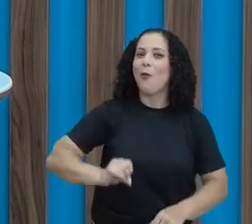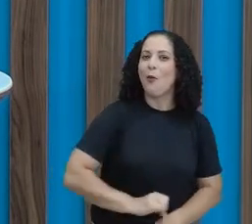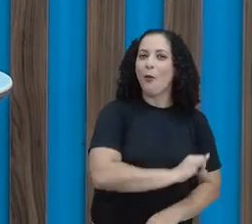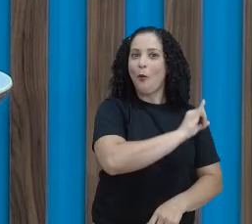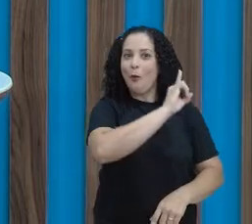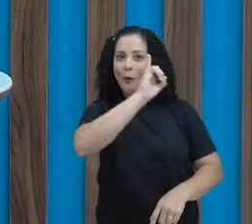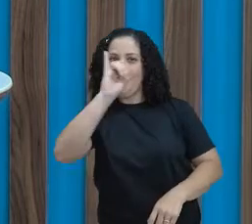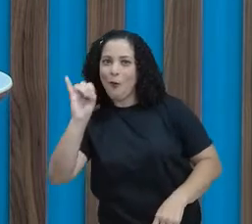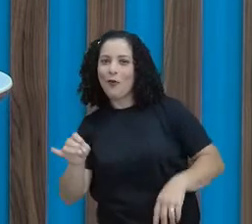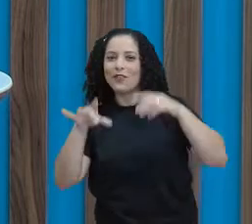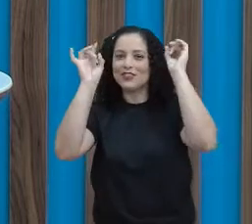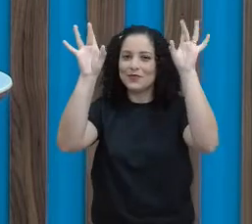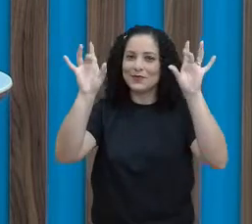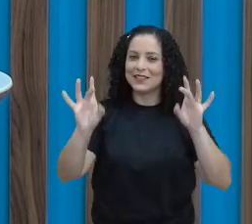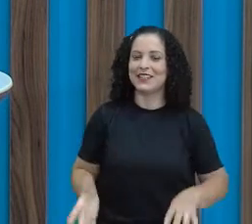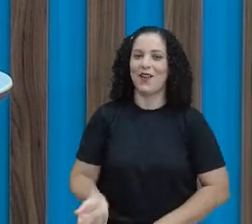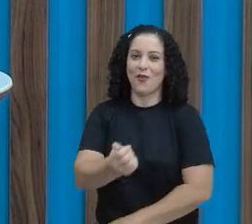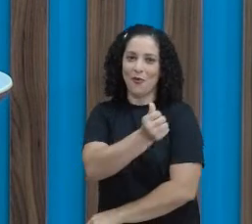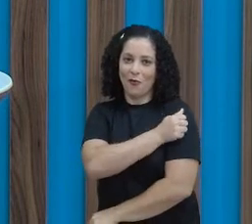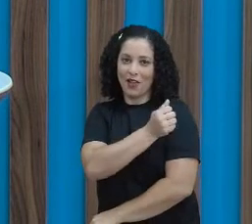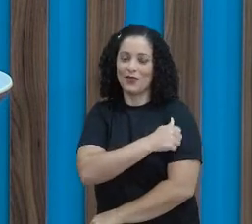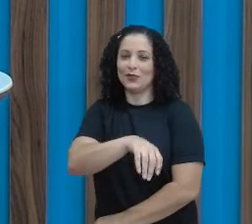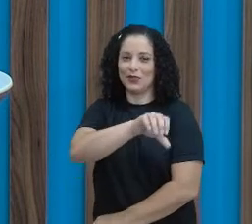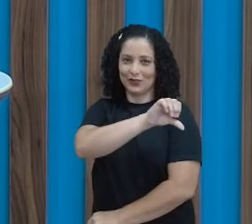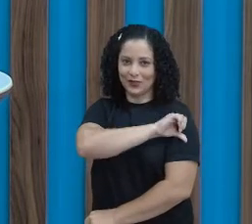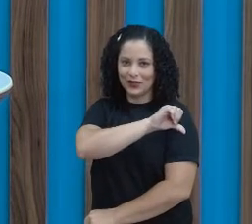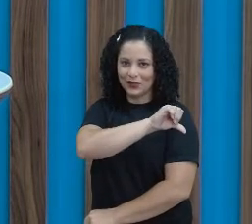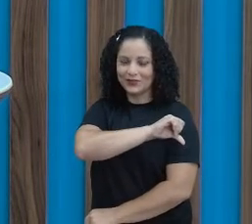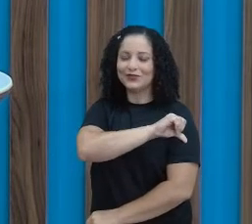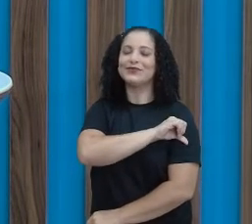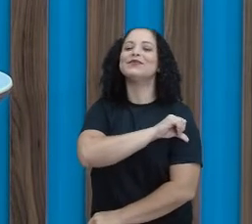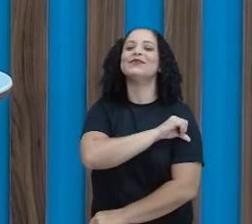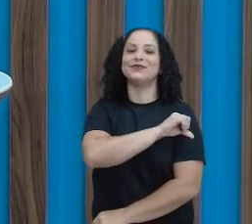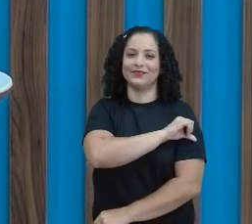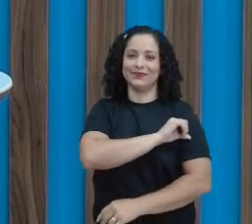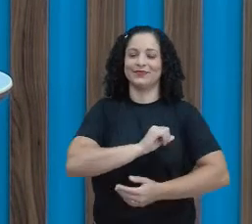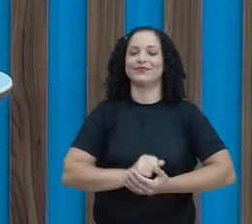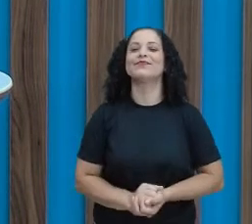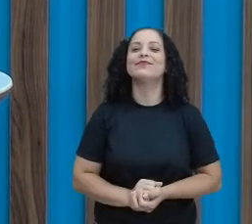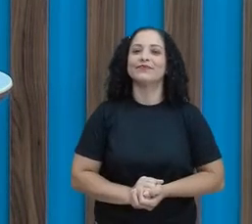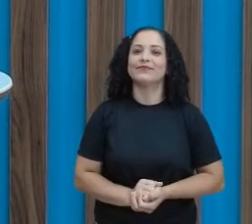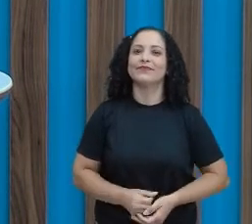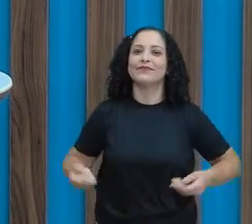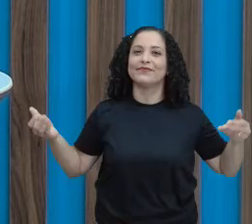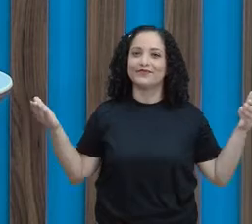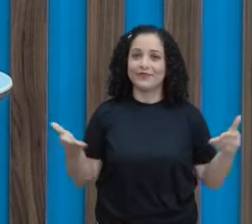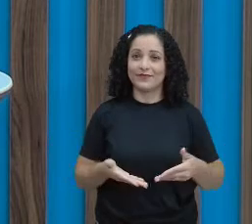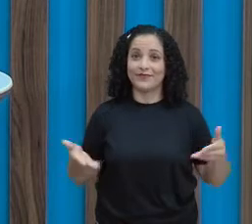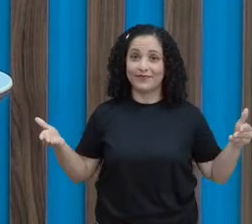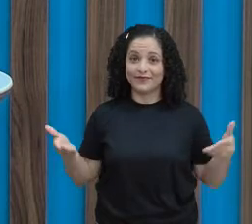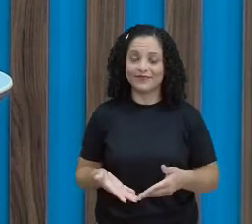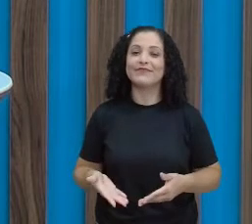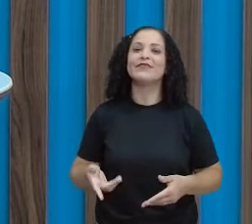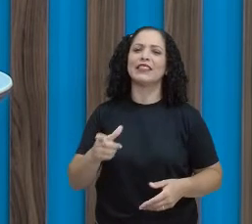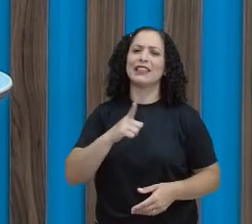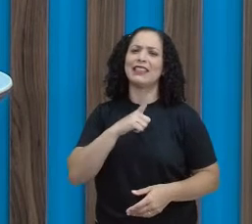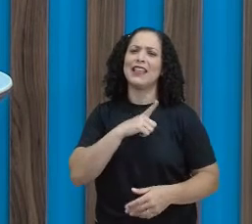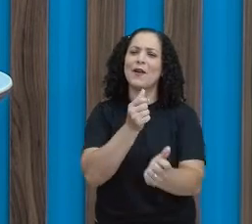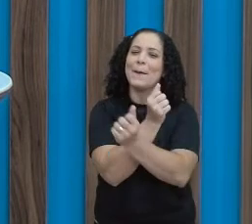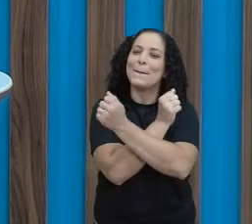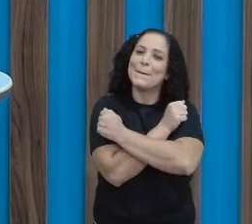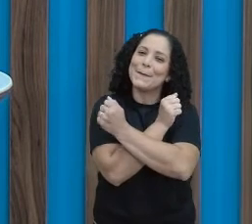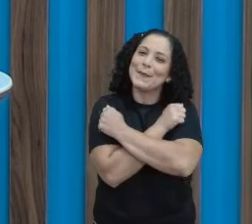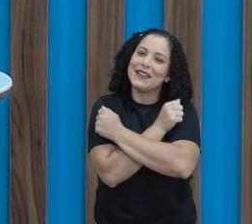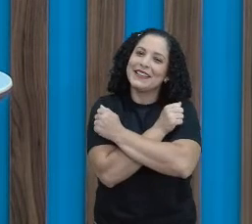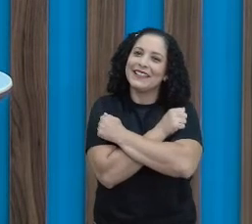um abraço para uma aluna aí, né, do 9º ano. Isso mesmo, Carol. Estamos aqui, né, mandando aqui o nosso